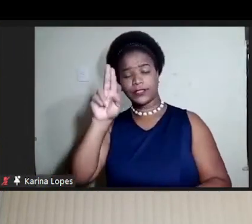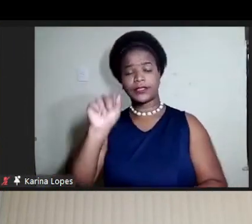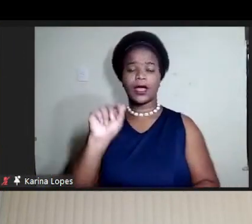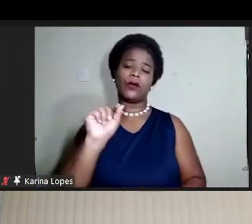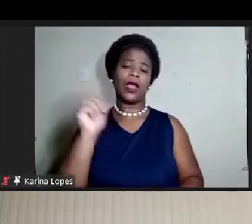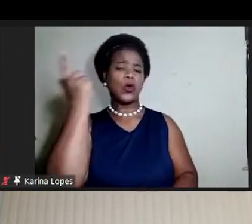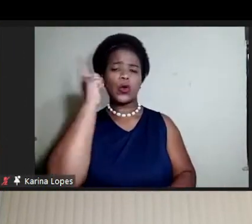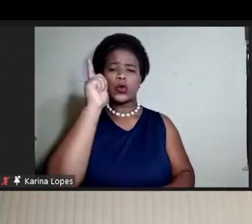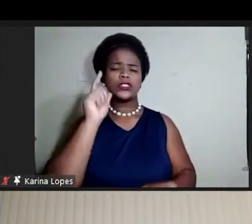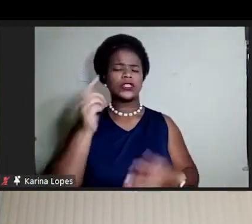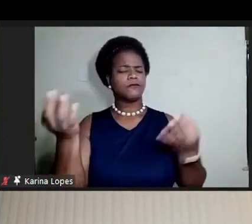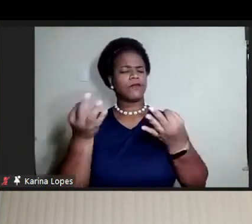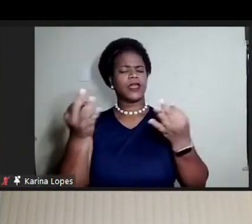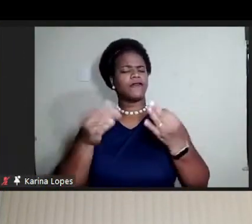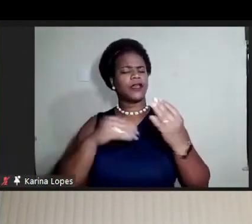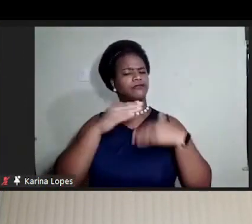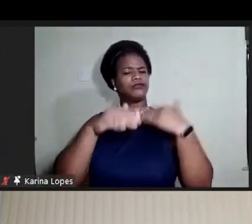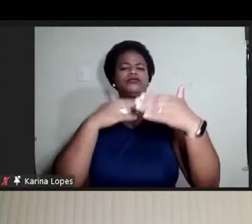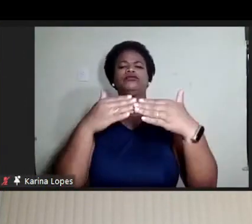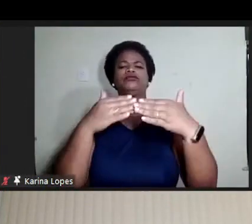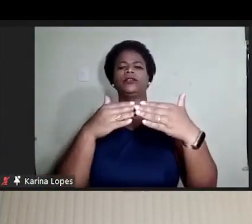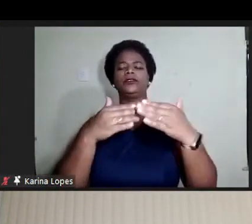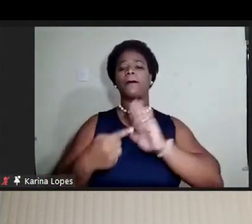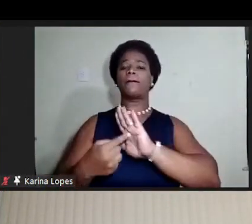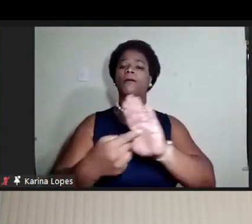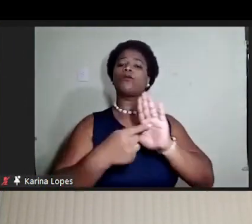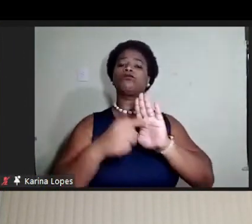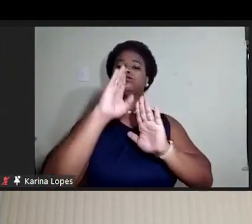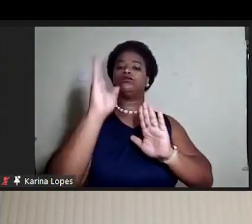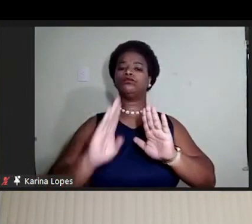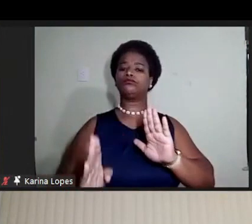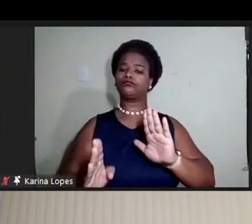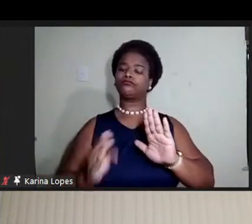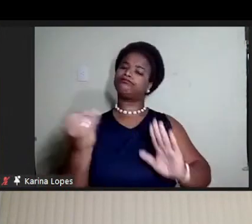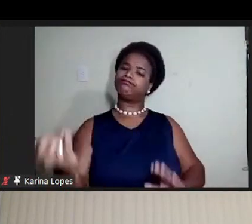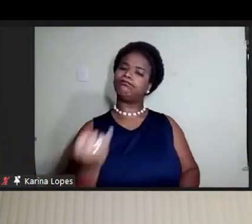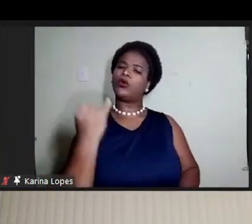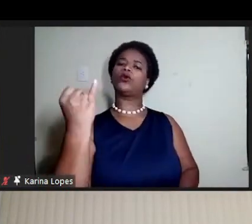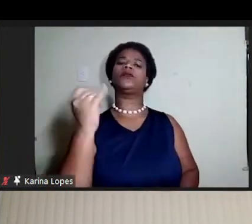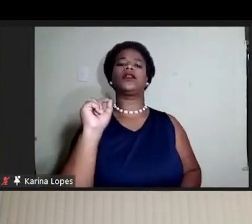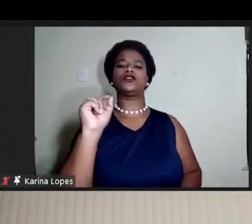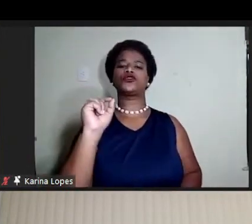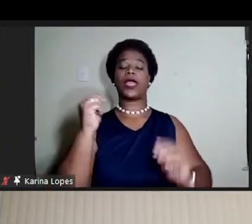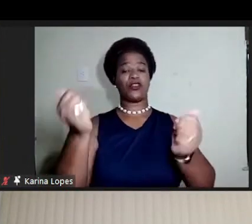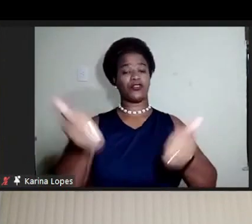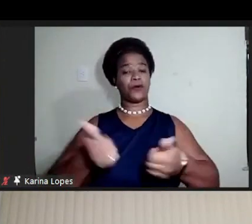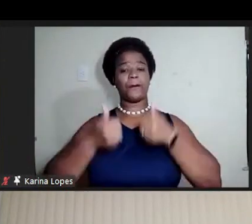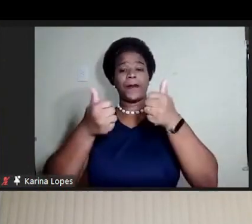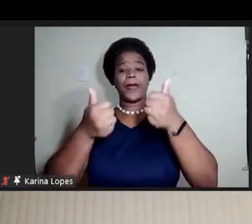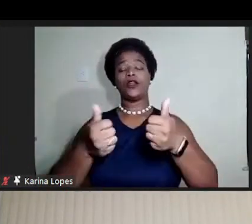resultados, destacando-se no cenário nacional como um dos melhores RUs do país.